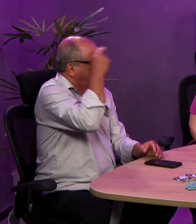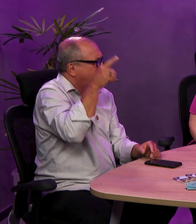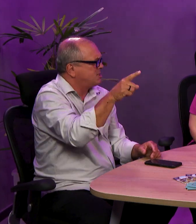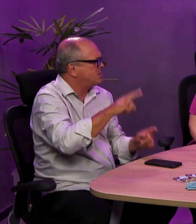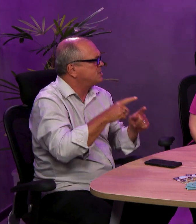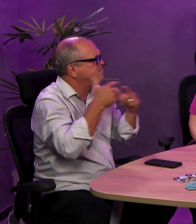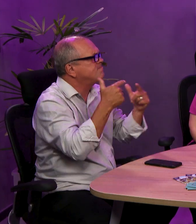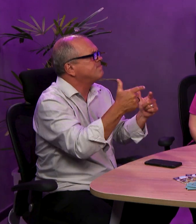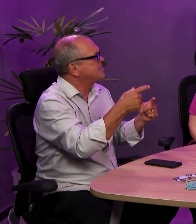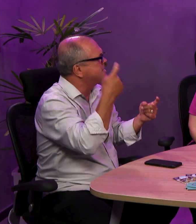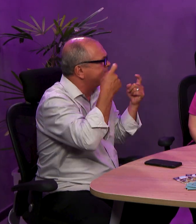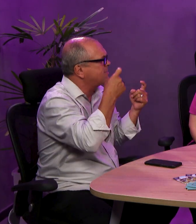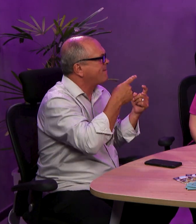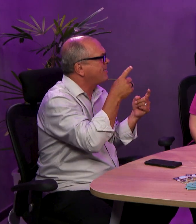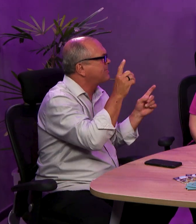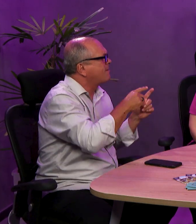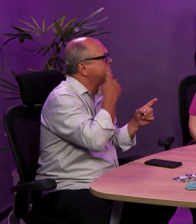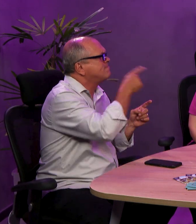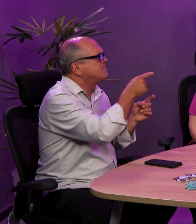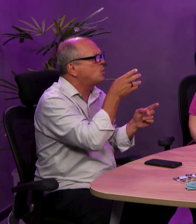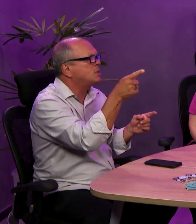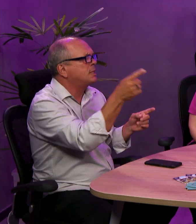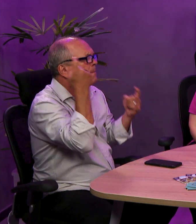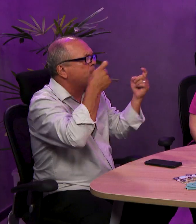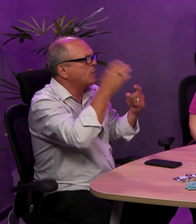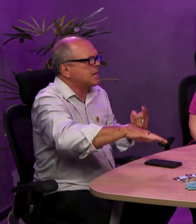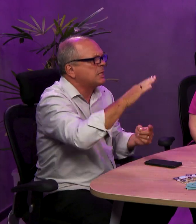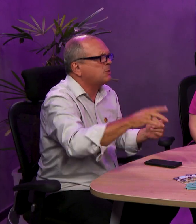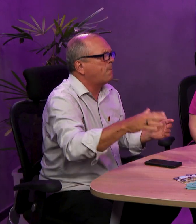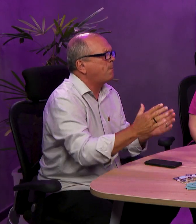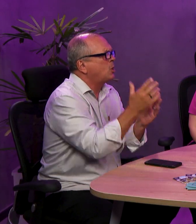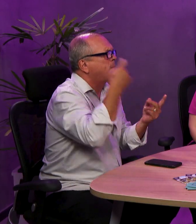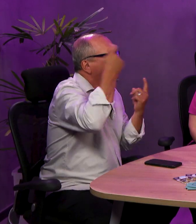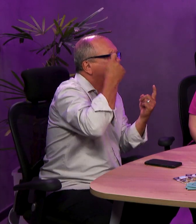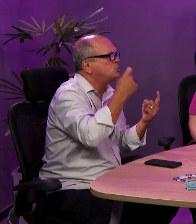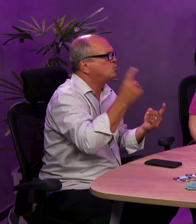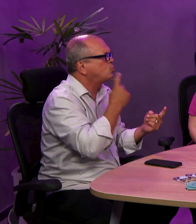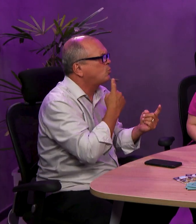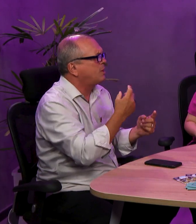Hoje em dia, quem me inspira é a doutora Cristiane Leitão, porque